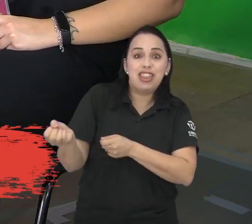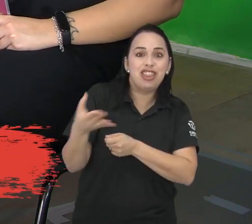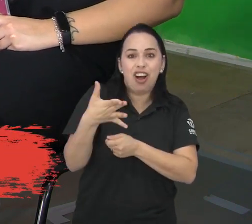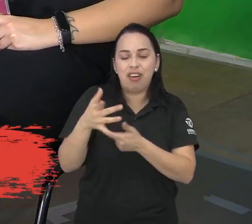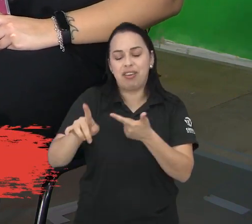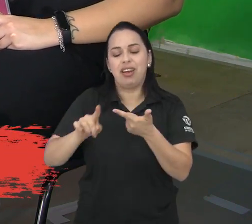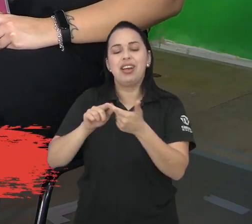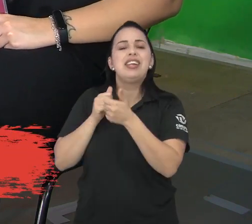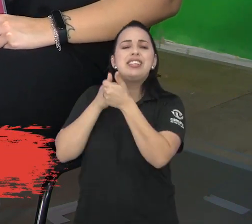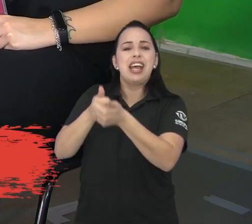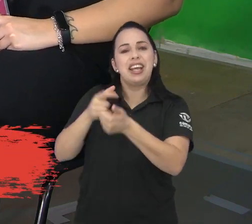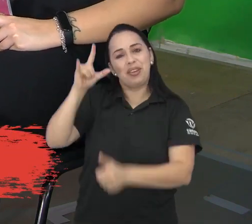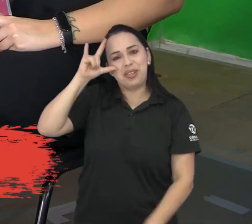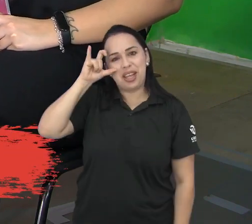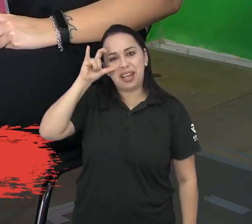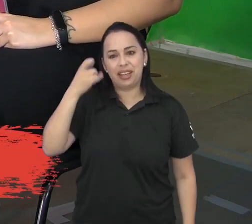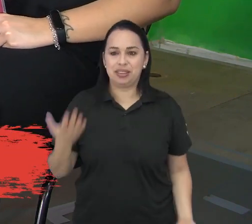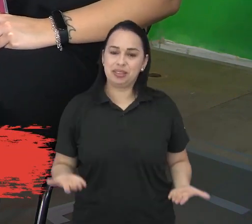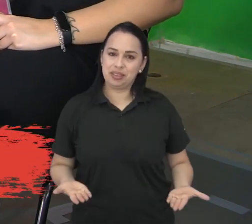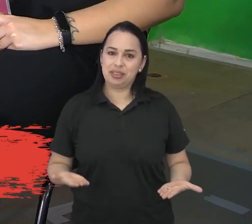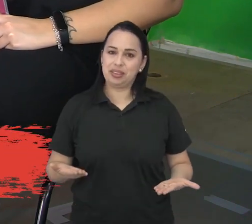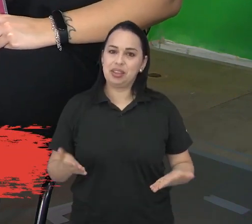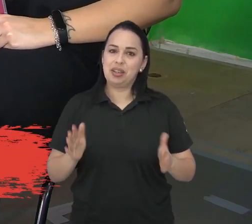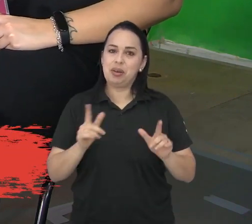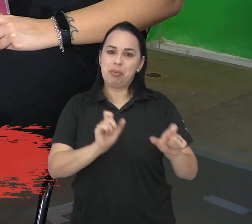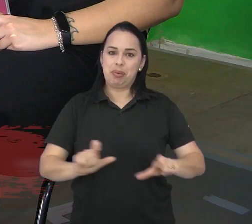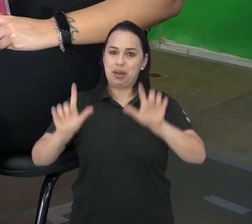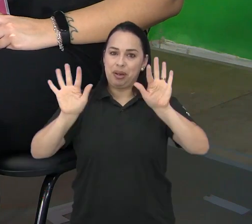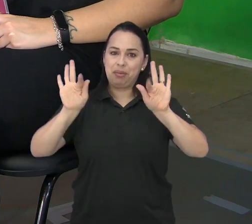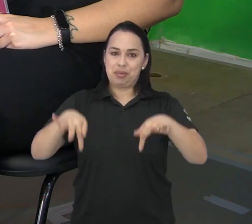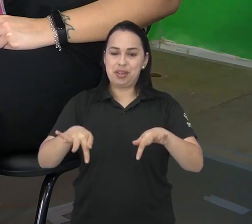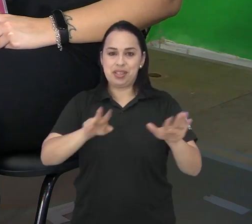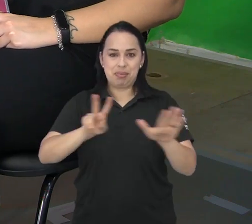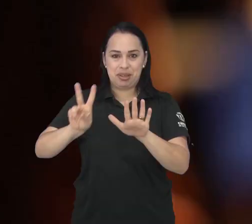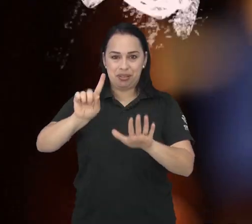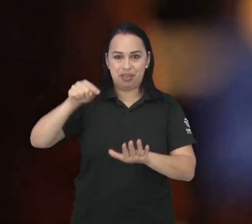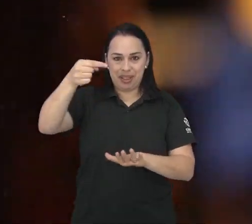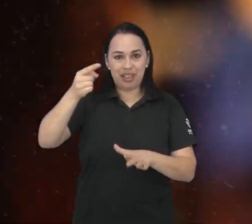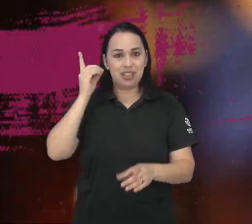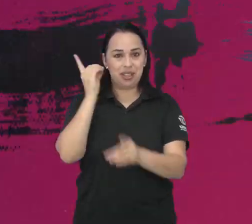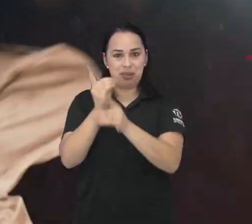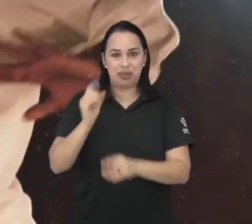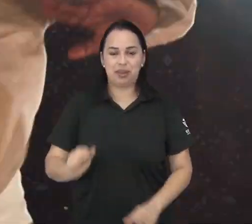é só seguir a gente lá no Instagram. Então é isso, a gente vai ficando por aqui. Até semana que vem.